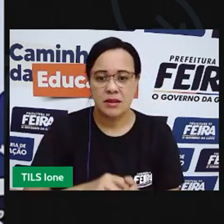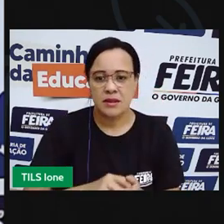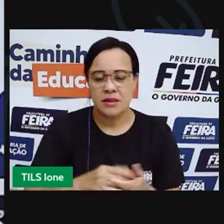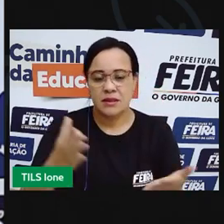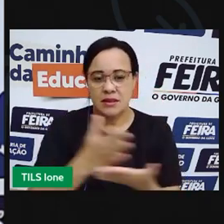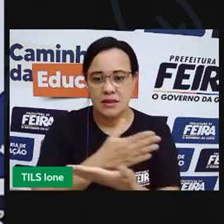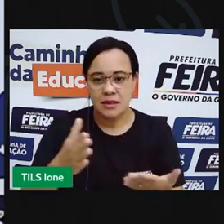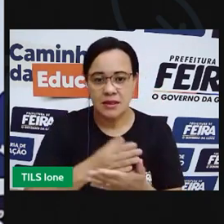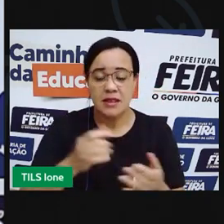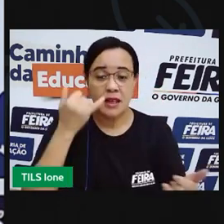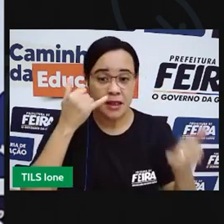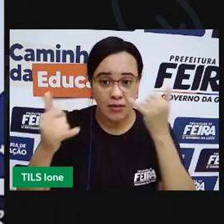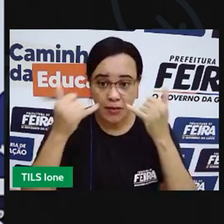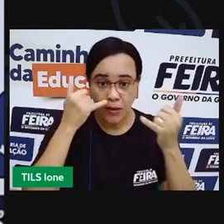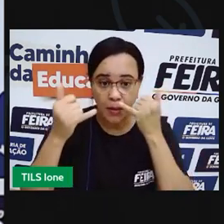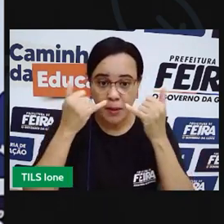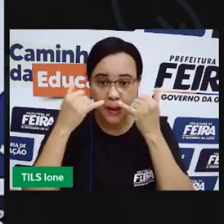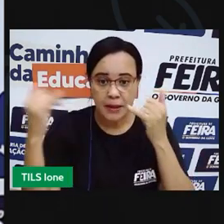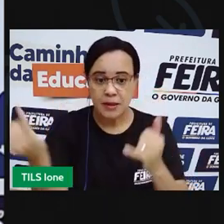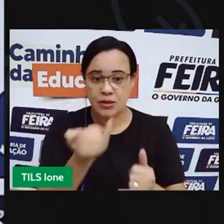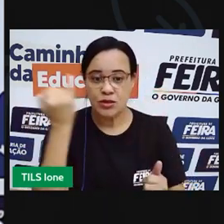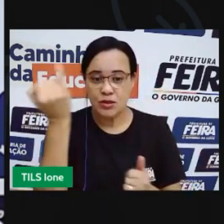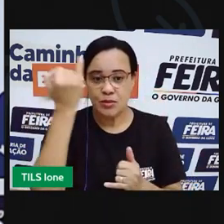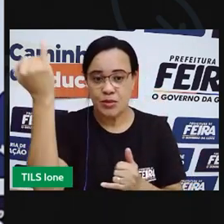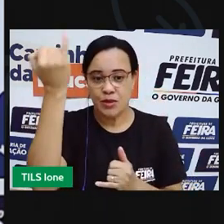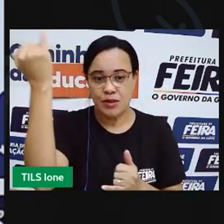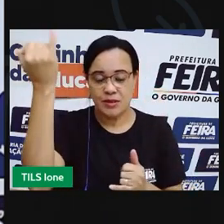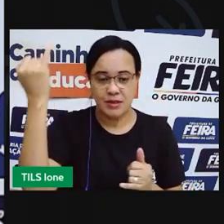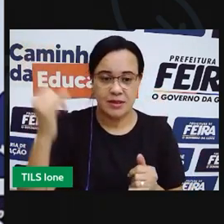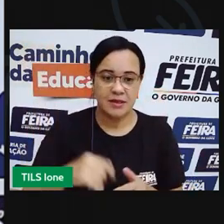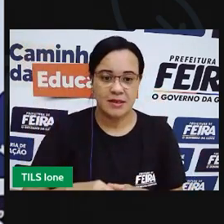algumas informações, mostrando essa